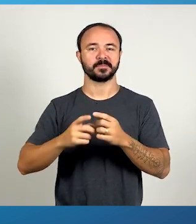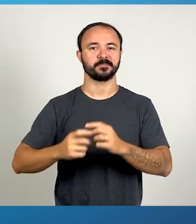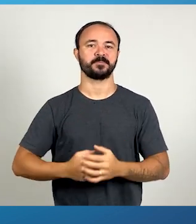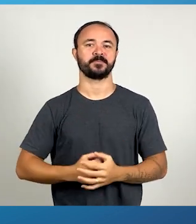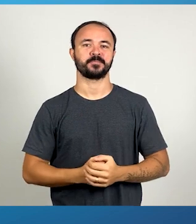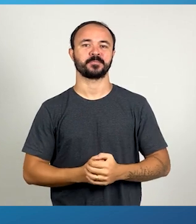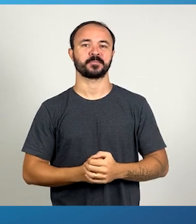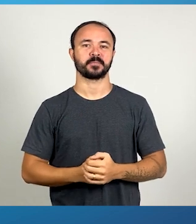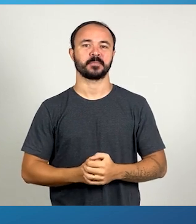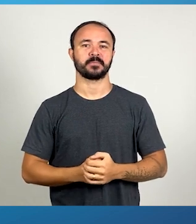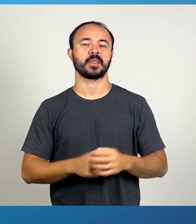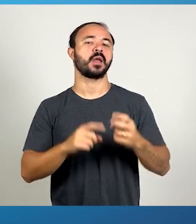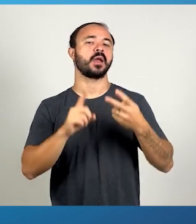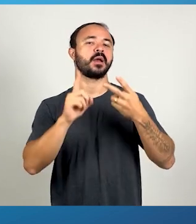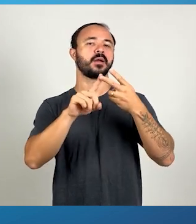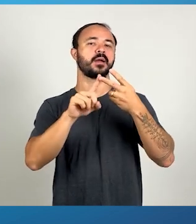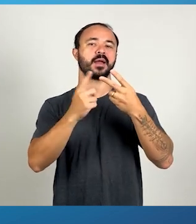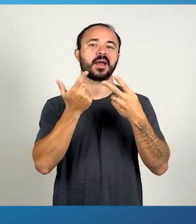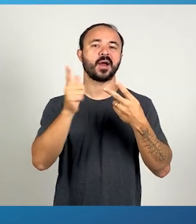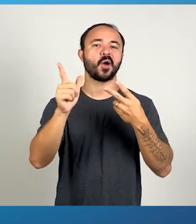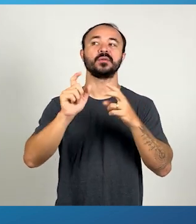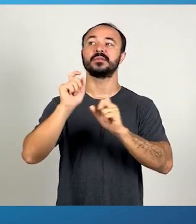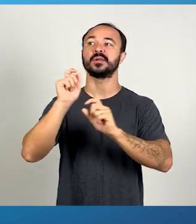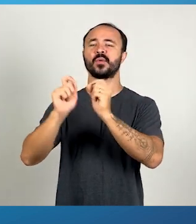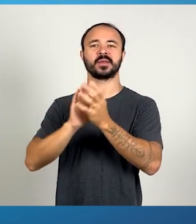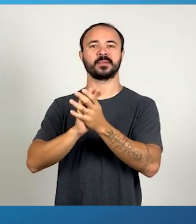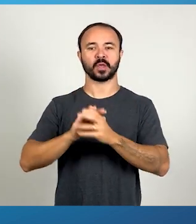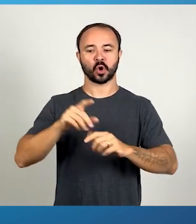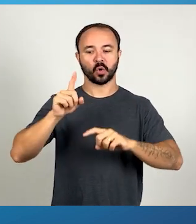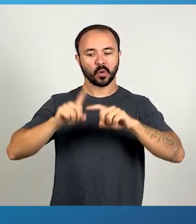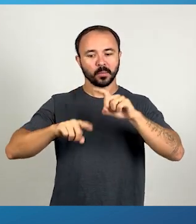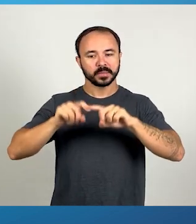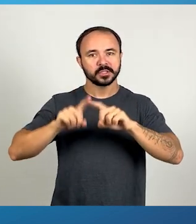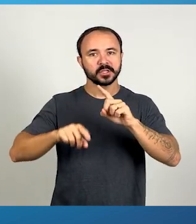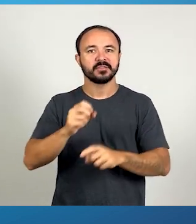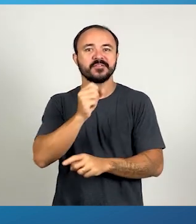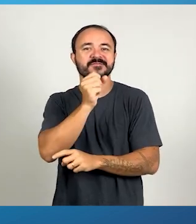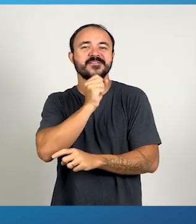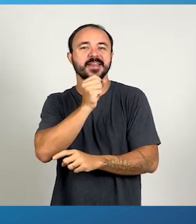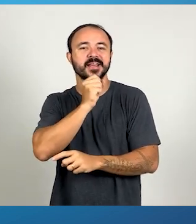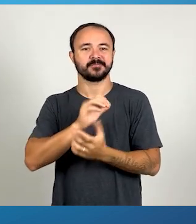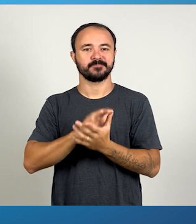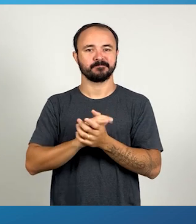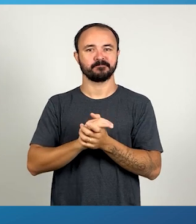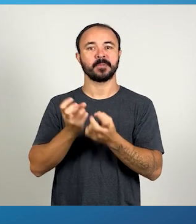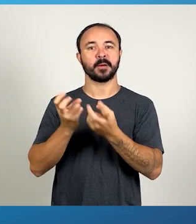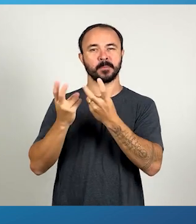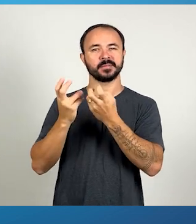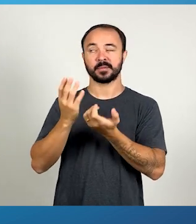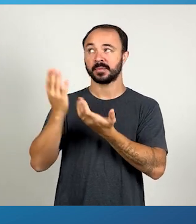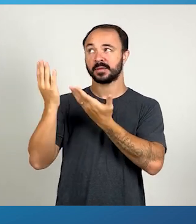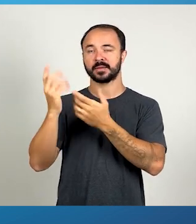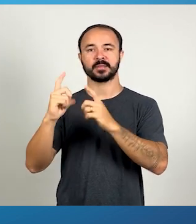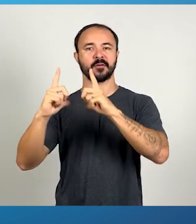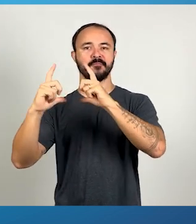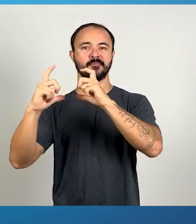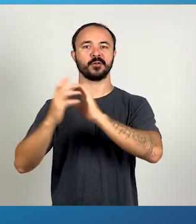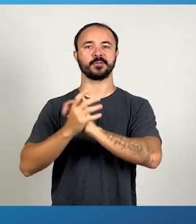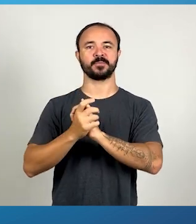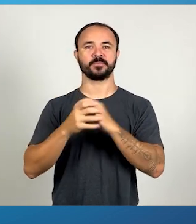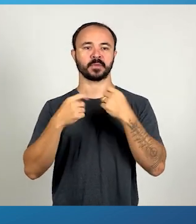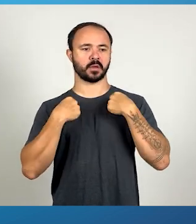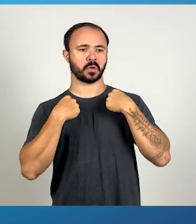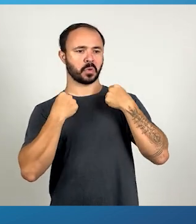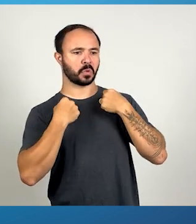A outra janelinha para o passado são os objetos antigos. Olha as imagens aqui. Exemplos, tá?